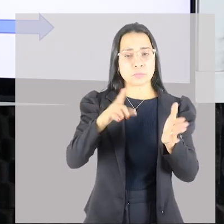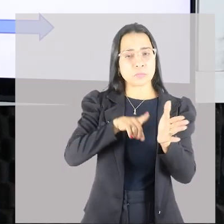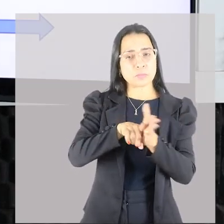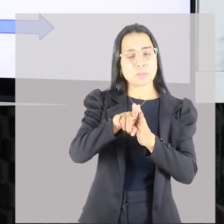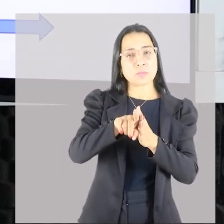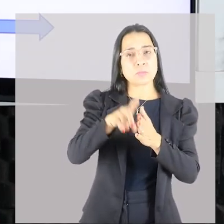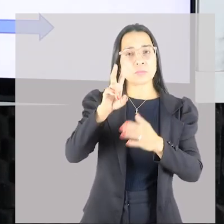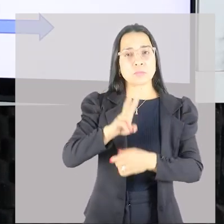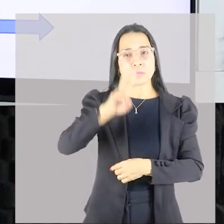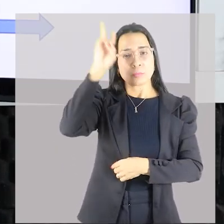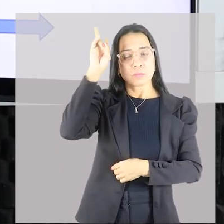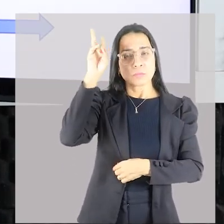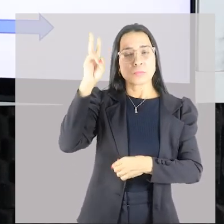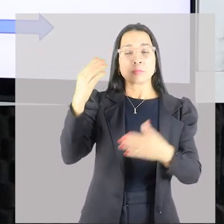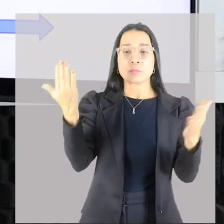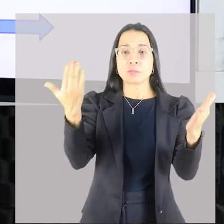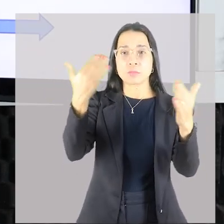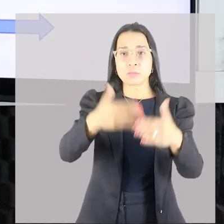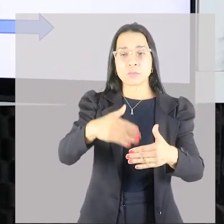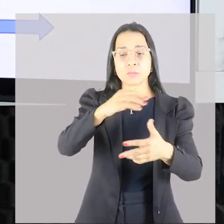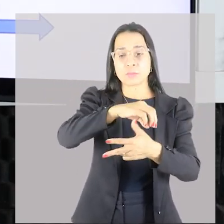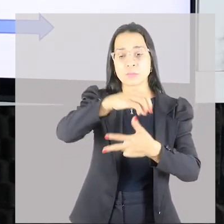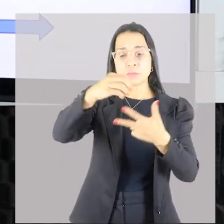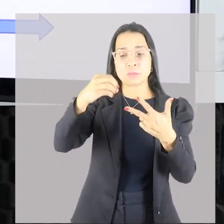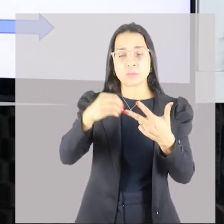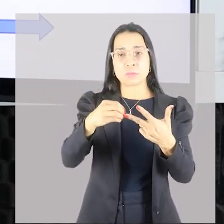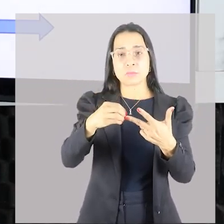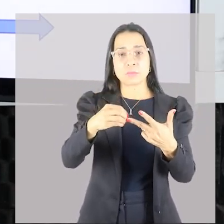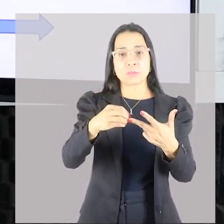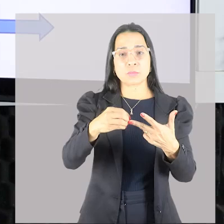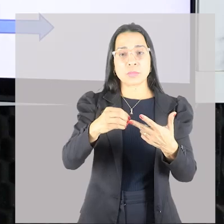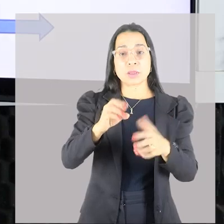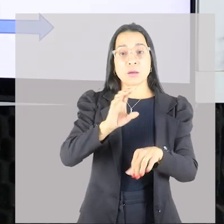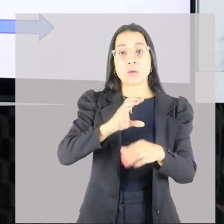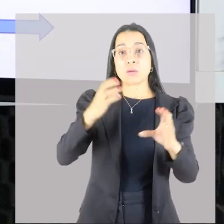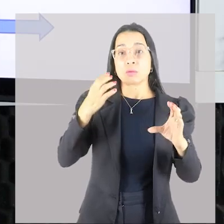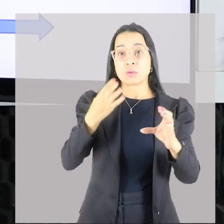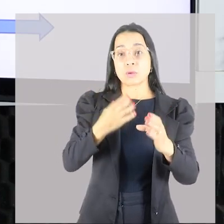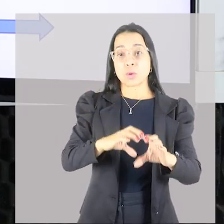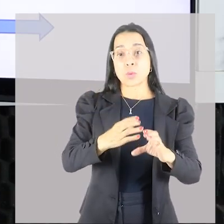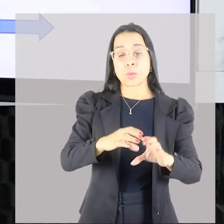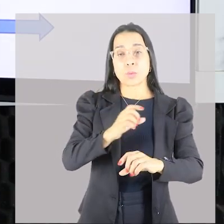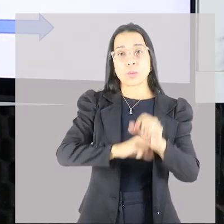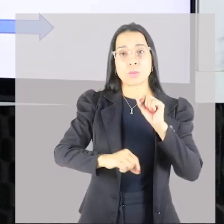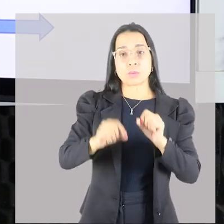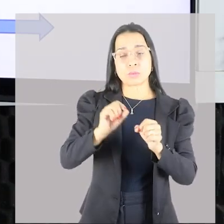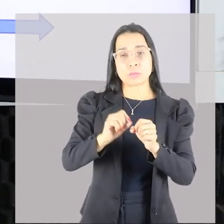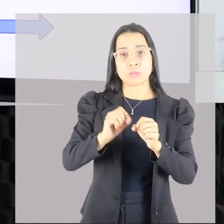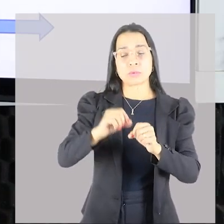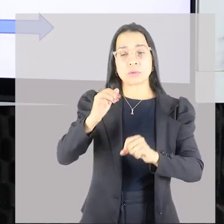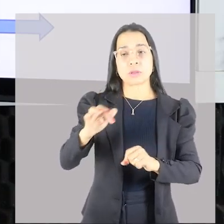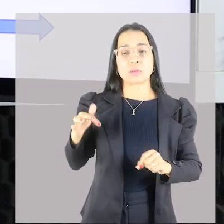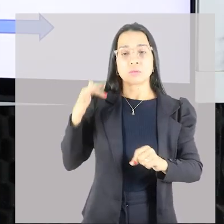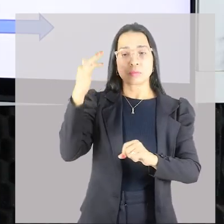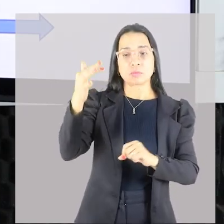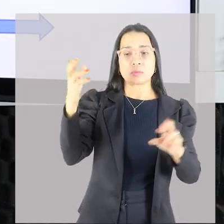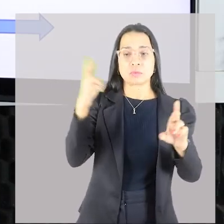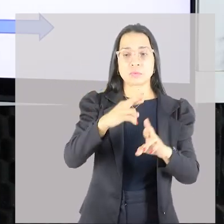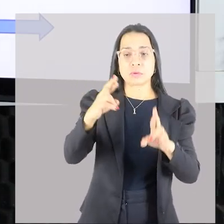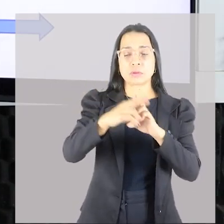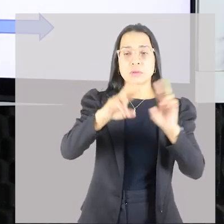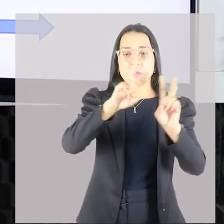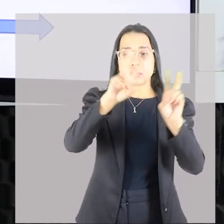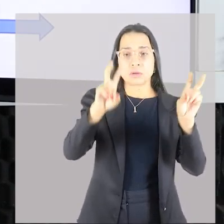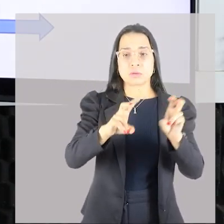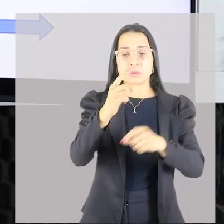de vestibular, uma questão de prova, ou então uma questão de concurso, se de repente você fizer no futuro em relação a esse tema. Eu